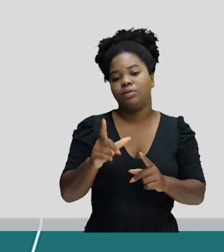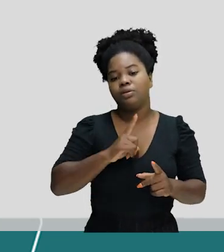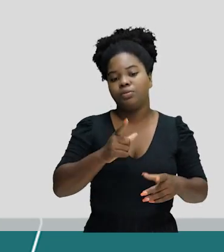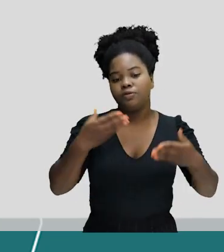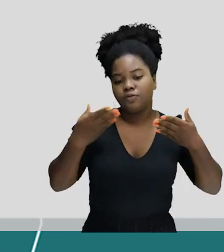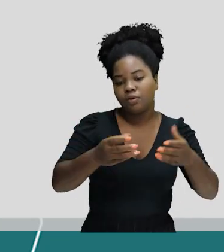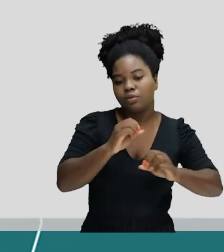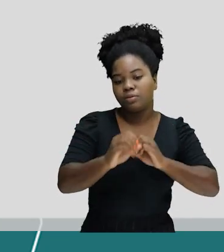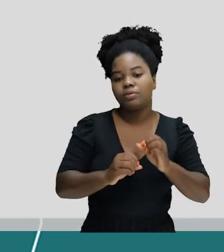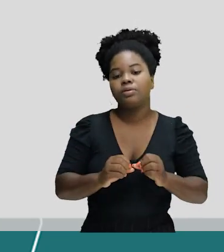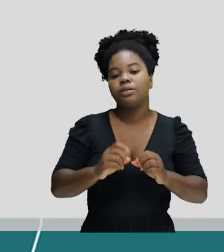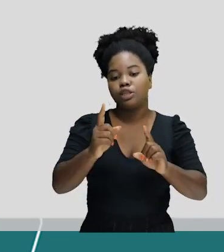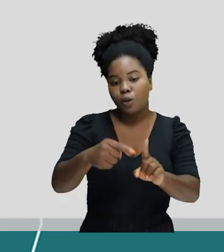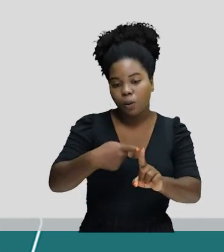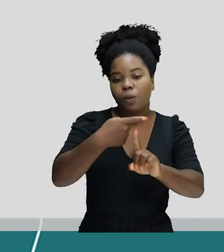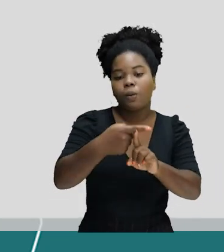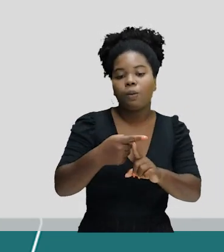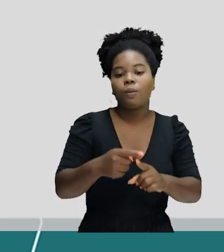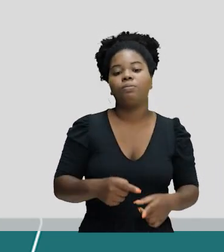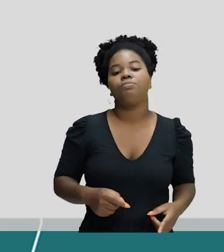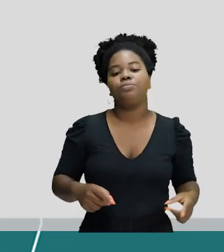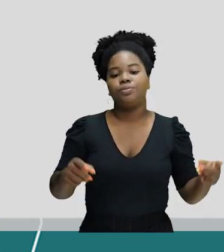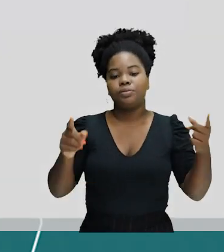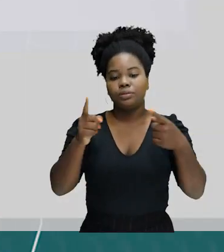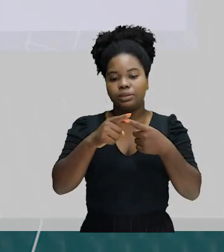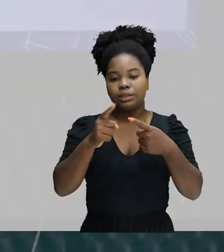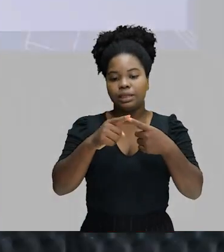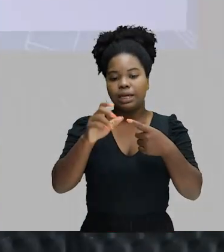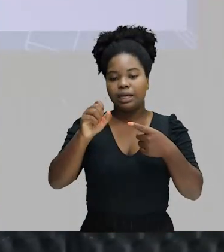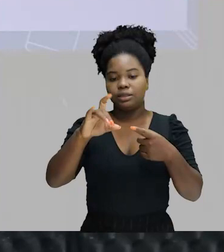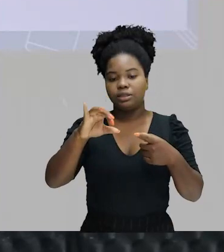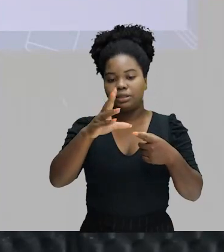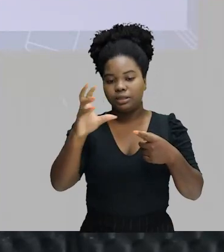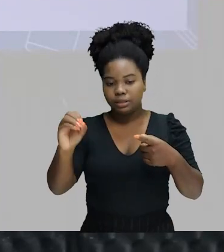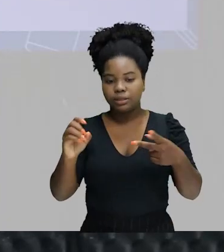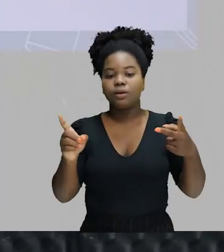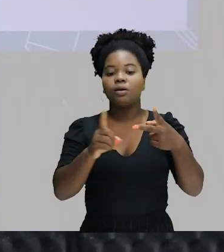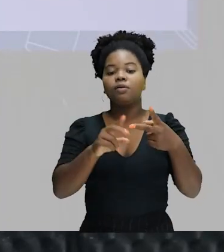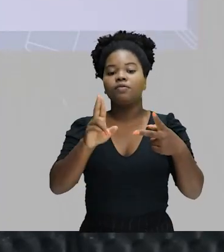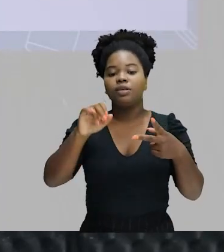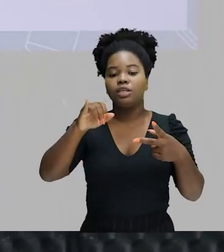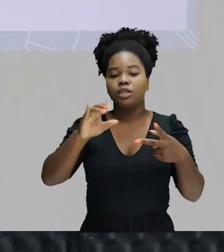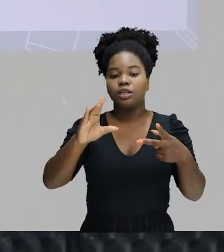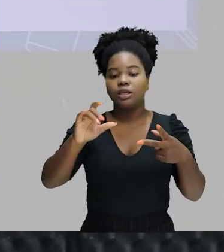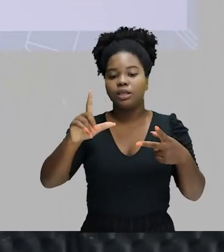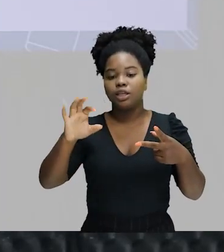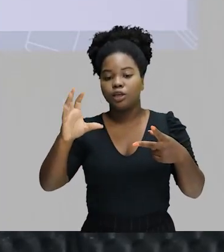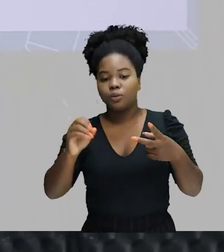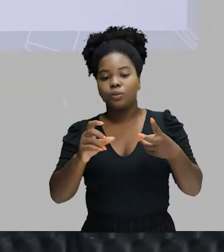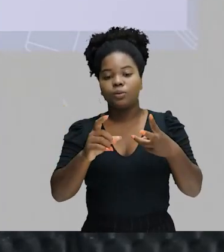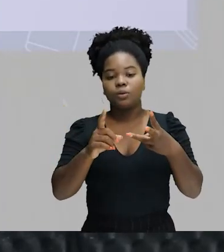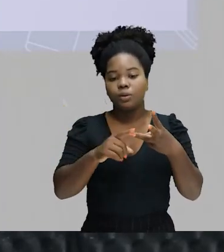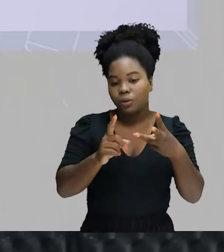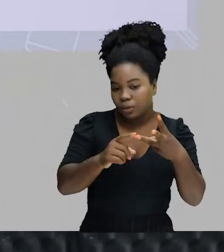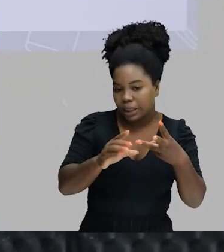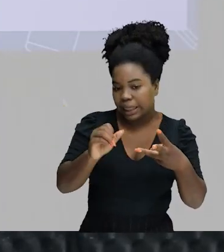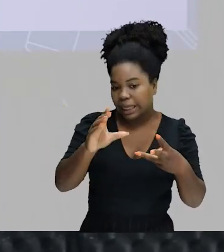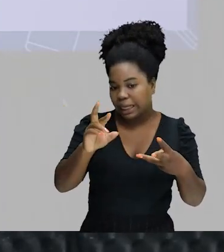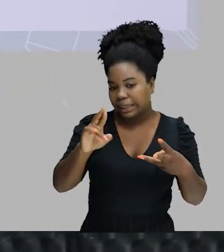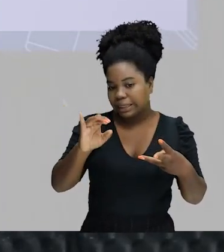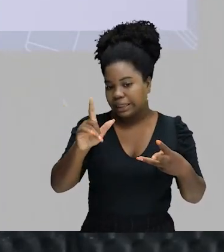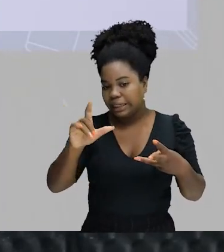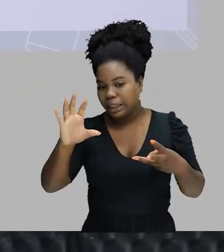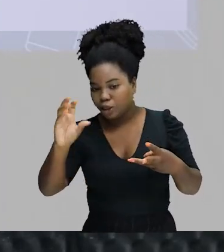os polímeros de adição, certo? Os polímeros vinílicos e os